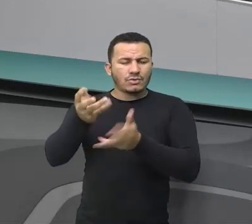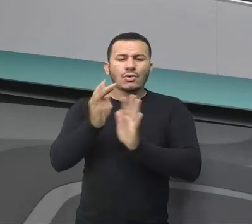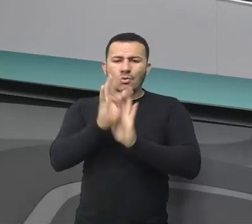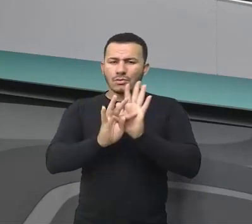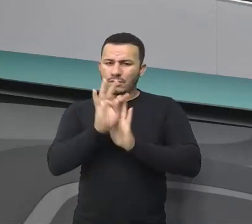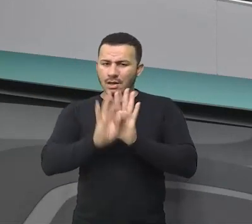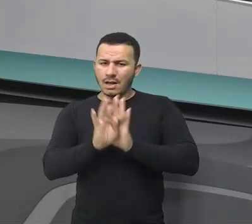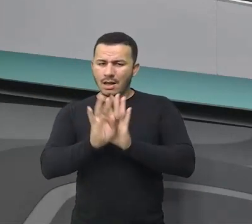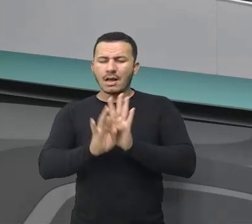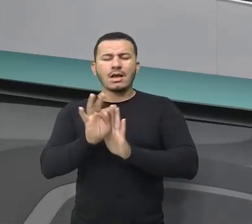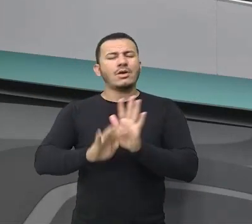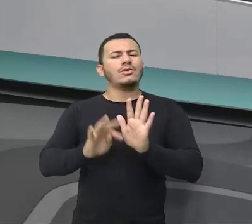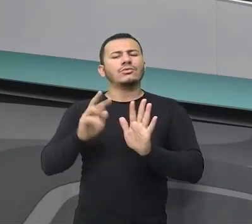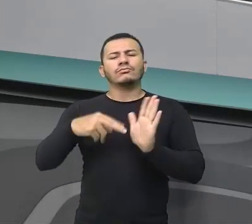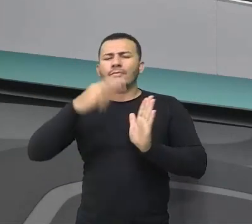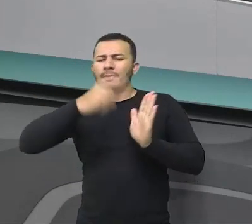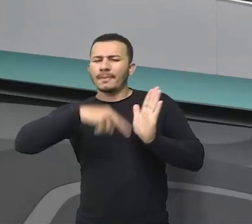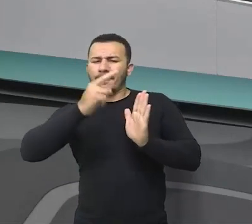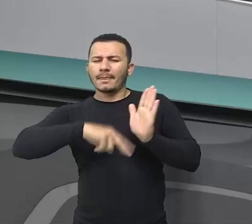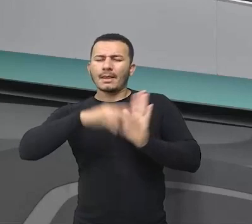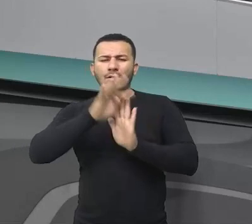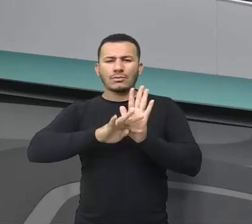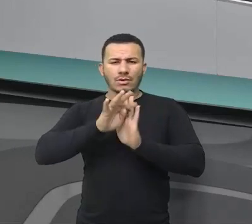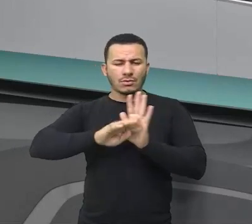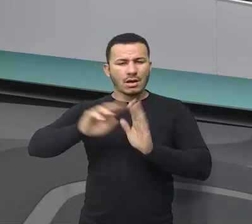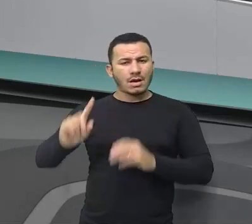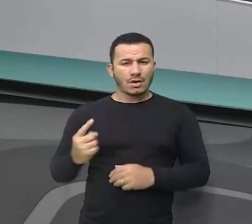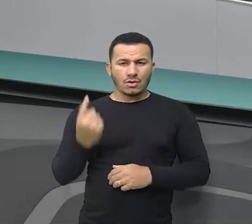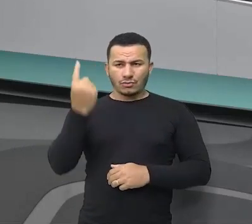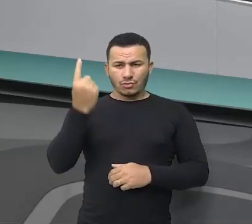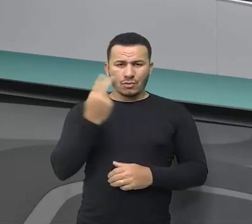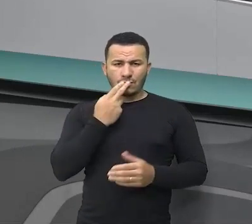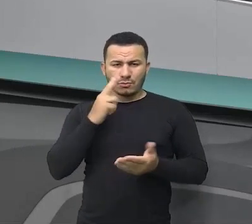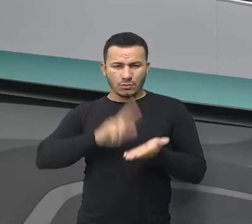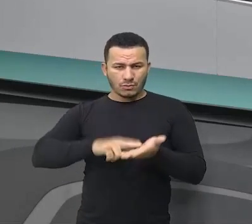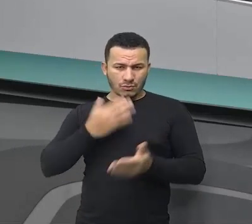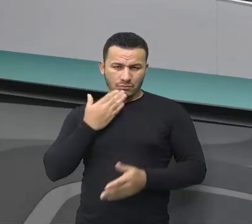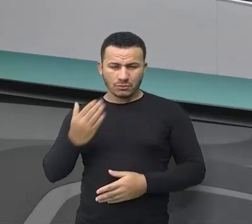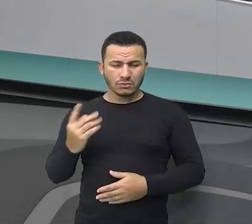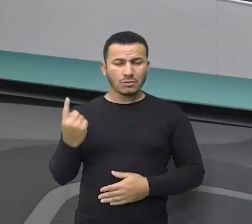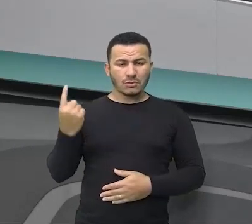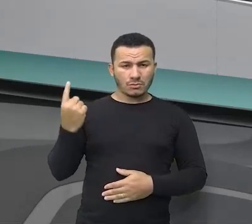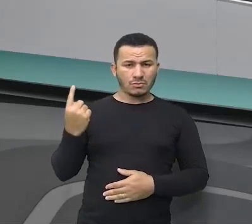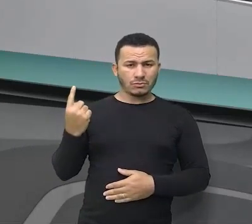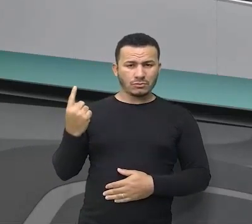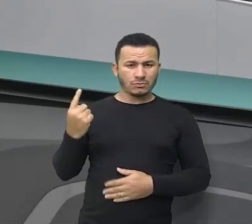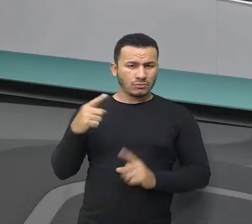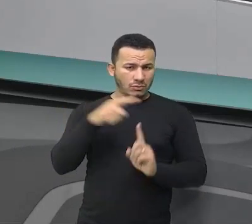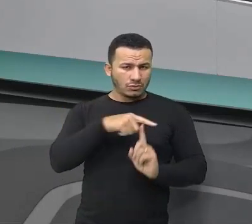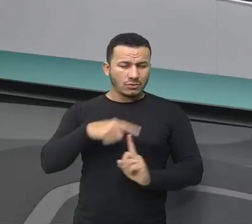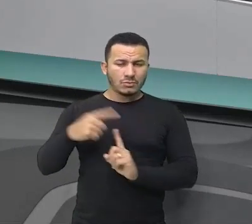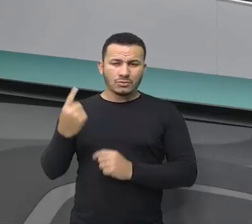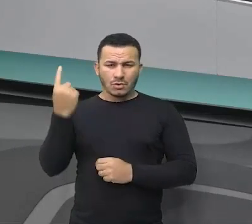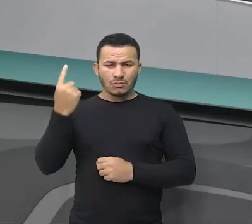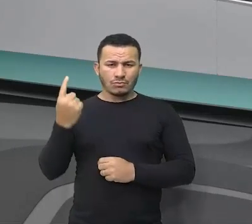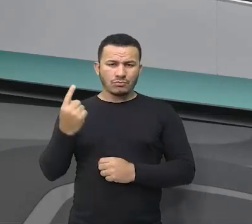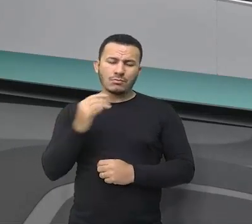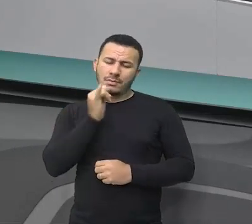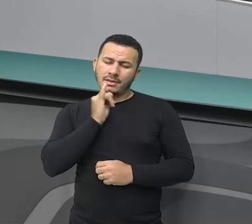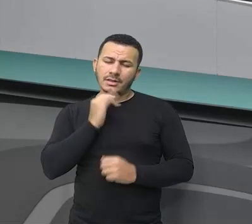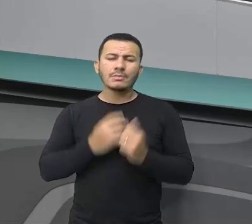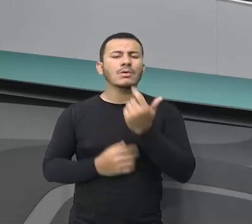texto, interagir com as informações que esse texto trouxe para nós, é uma carta de solicitação? Será que a gente não